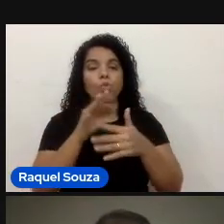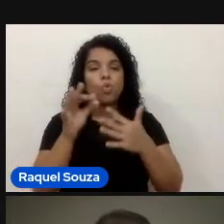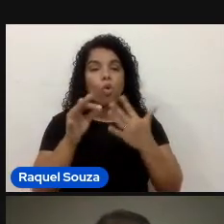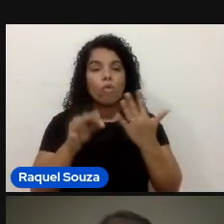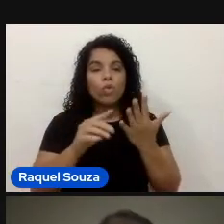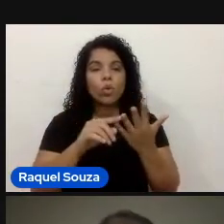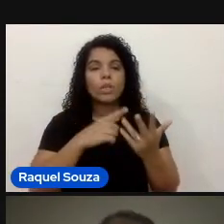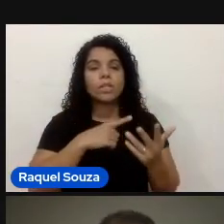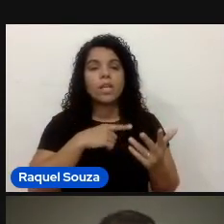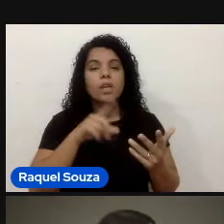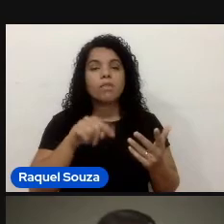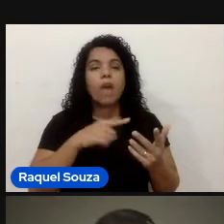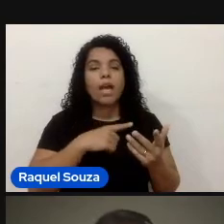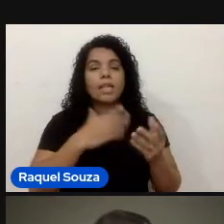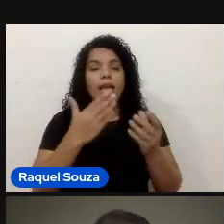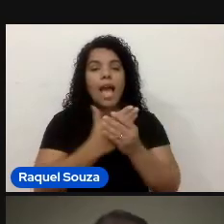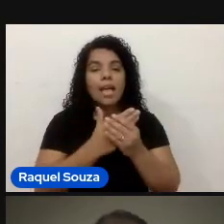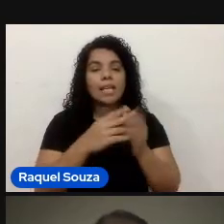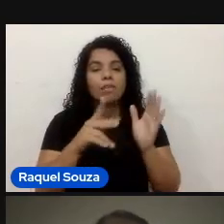playwright config.js.